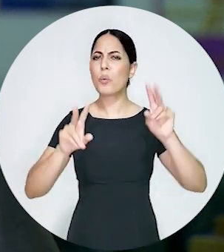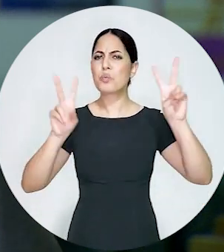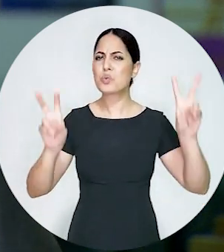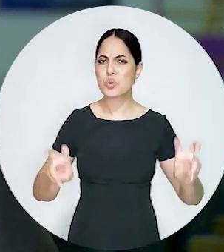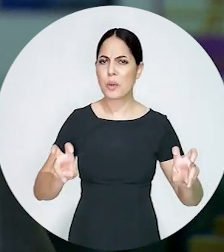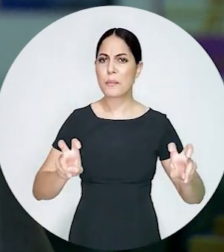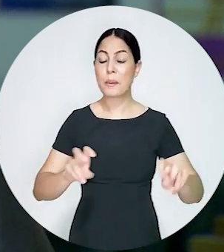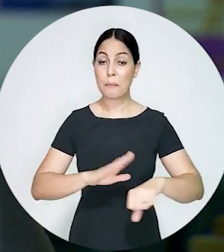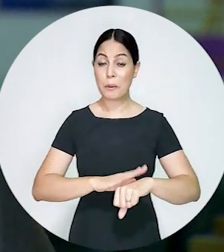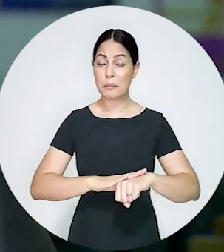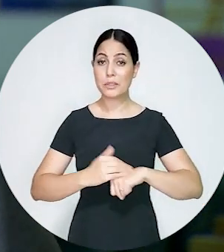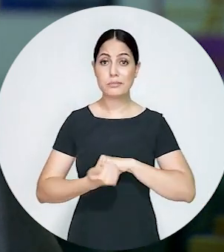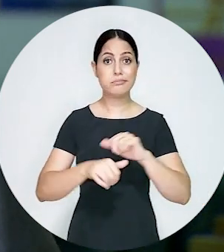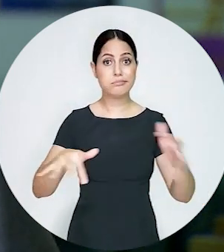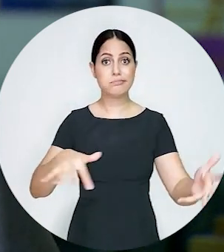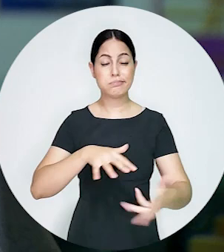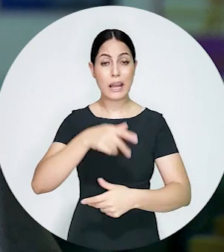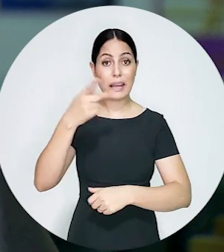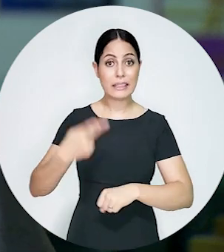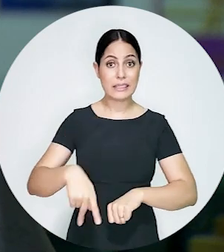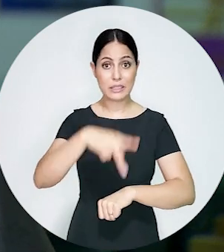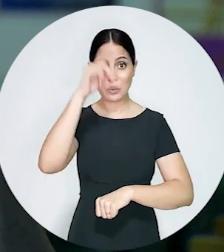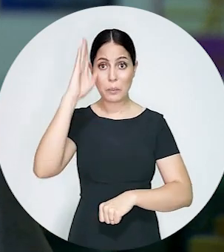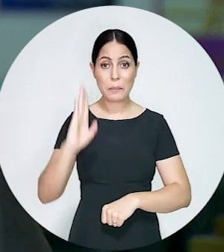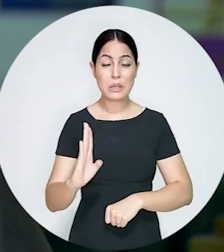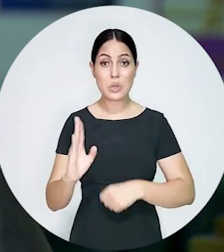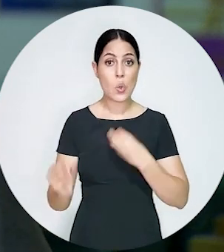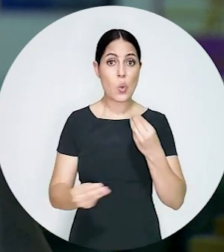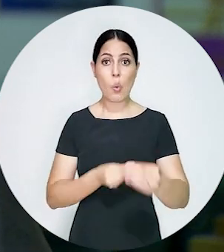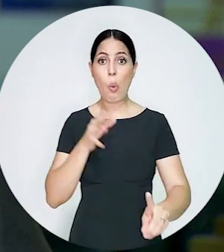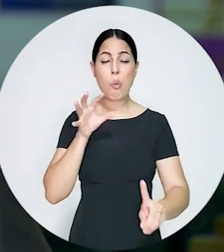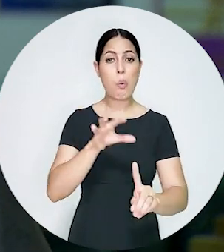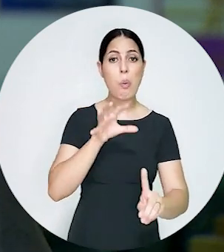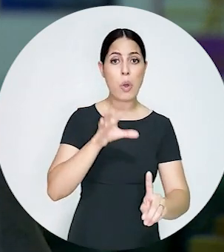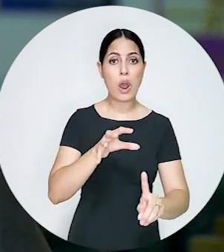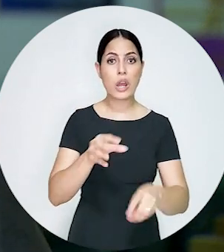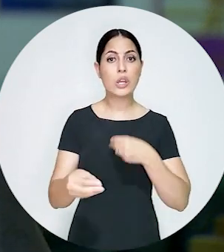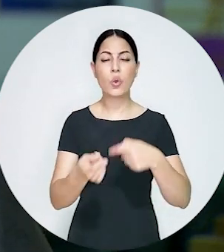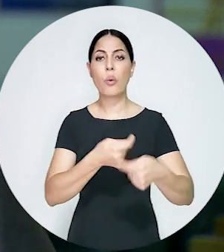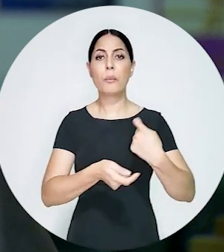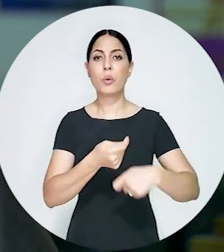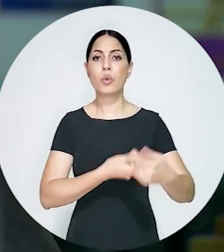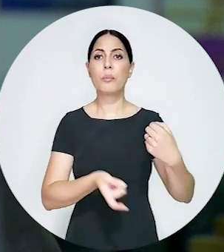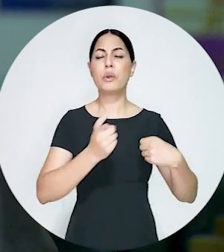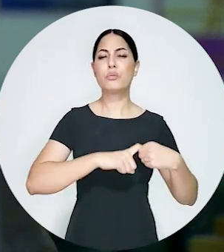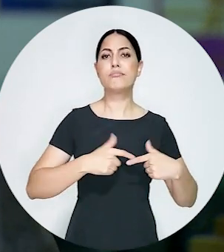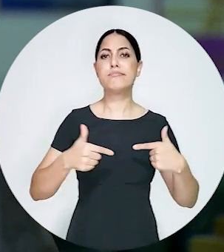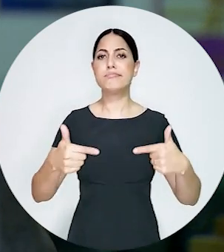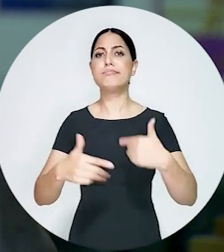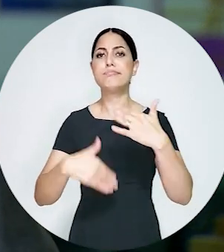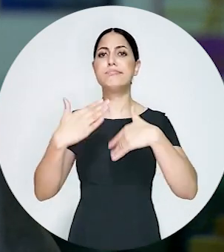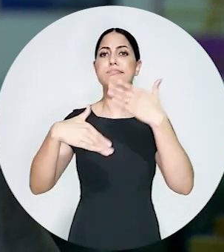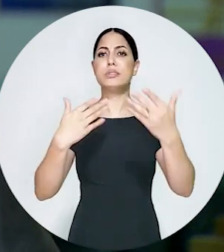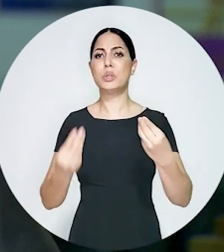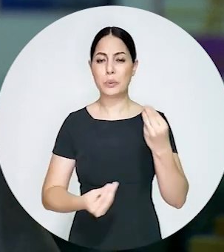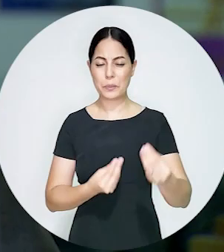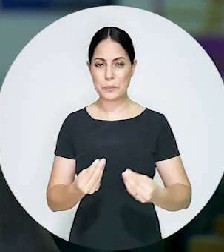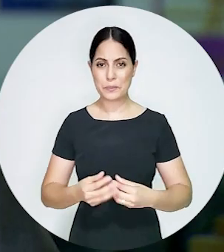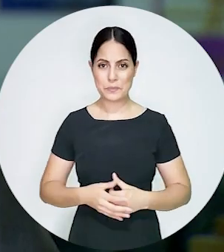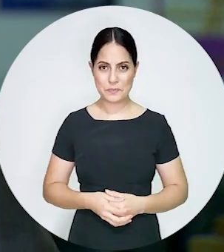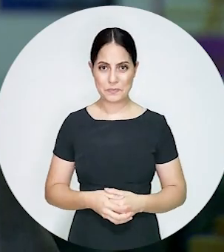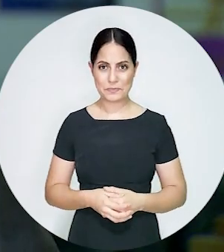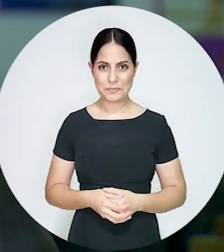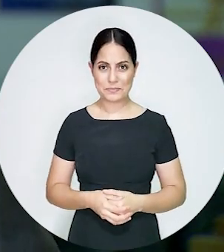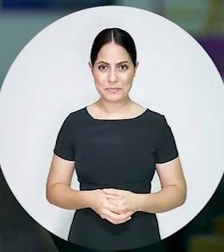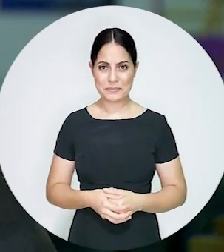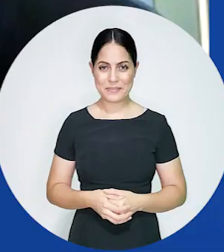atuais e importantes, como os impactos da pandemia da Covid-19 no Brasil e a retomada do desenvolvimento